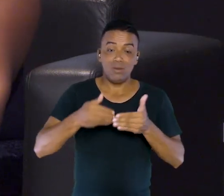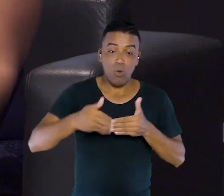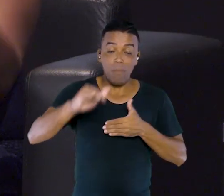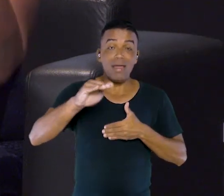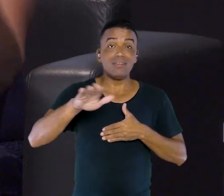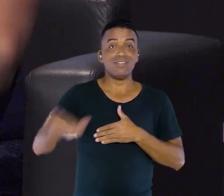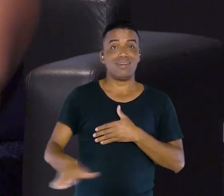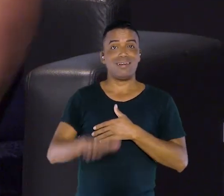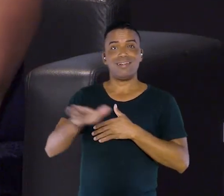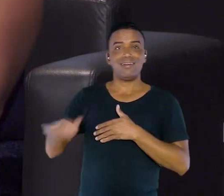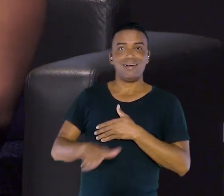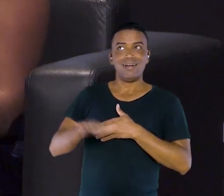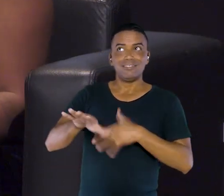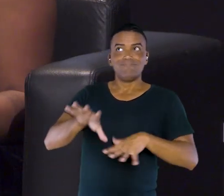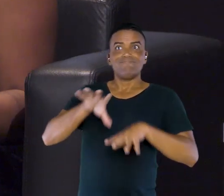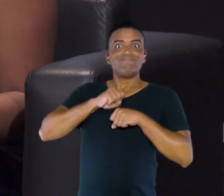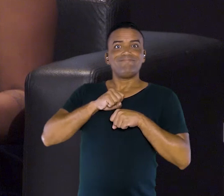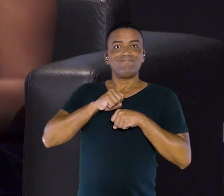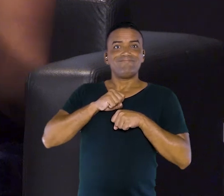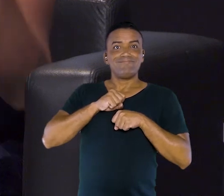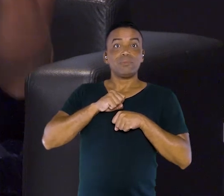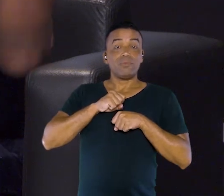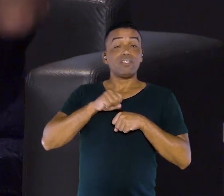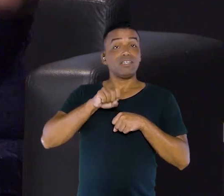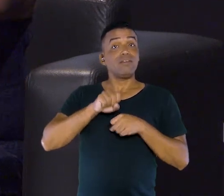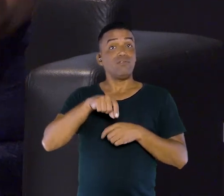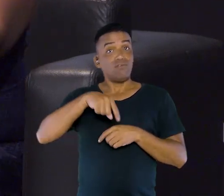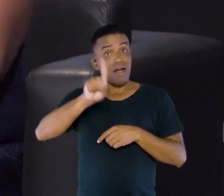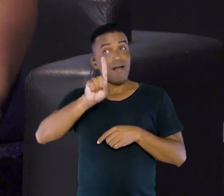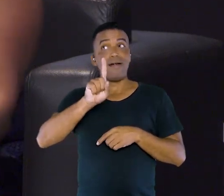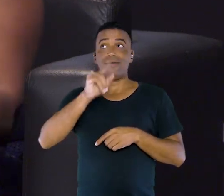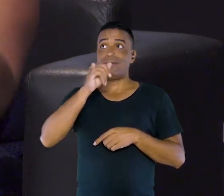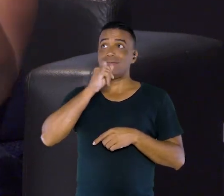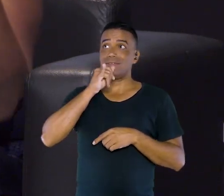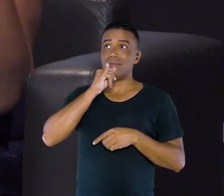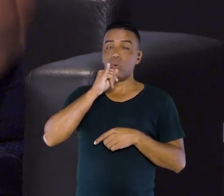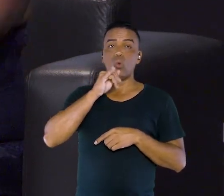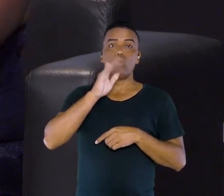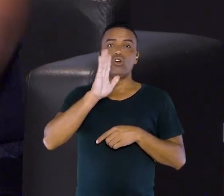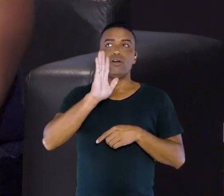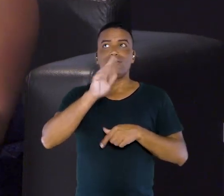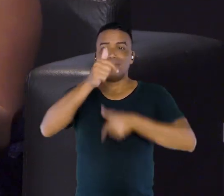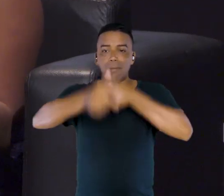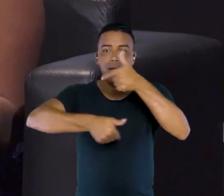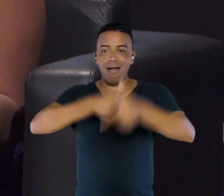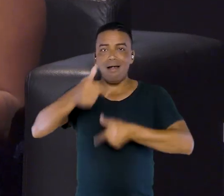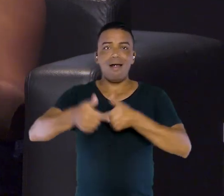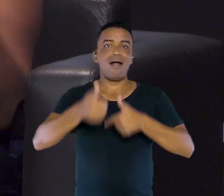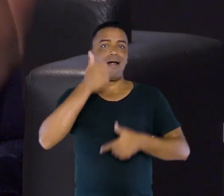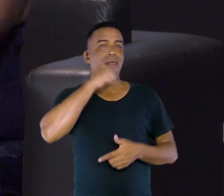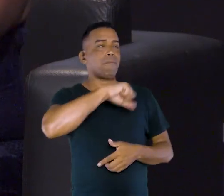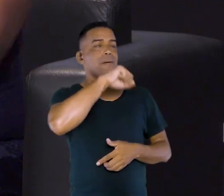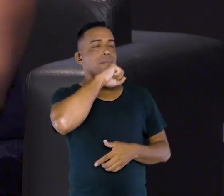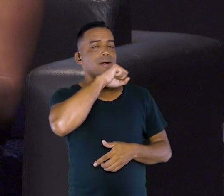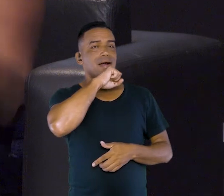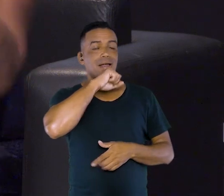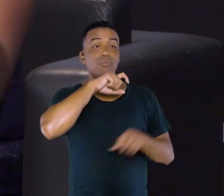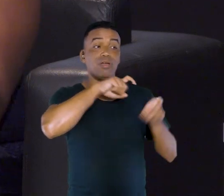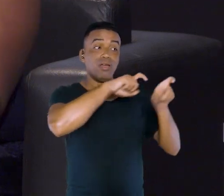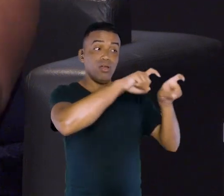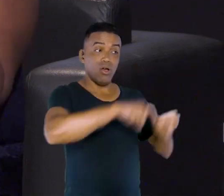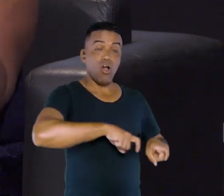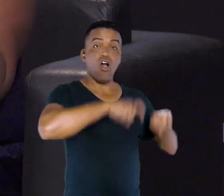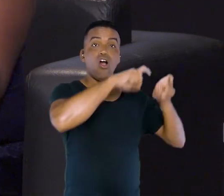começa quando você já é criança. Você vai... Por mais que você dê um trabalho para sua mãe,